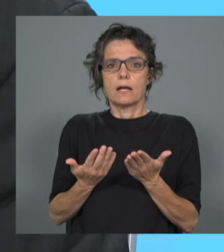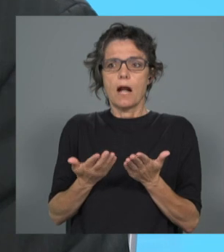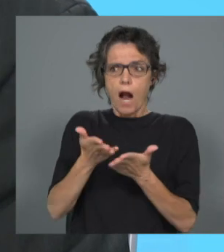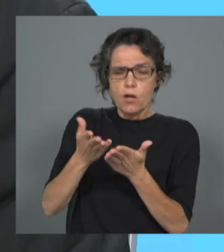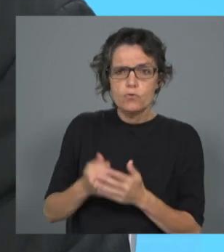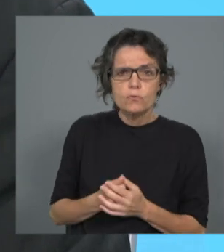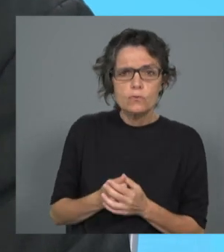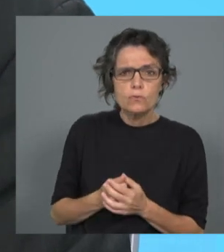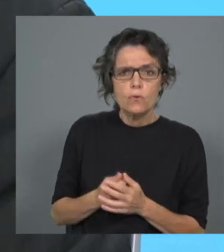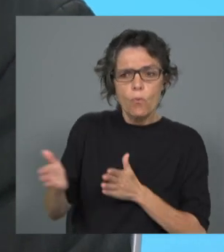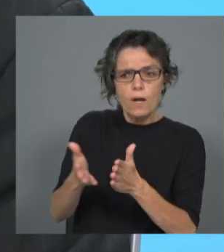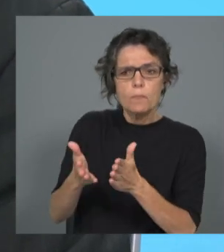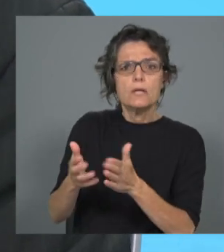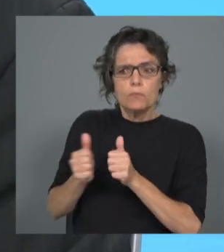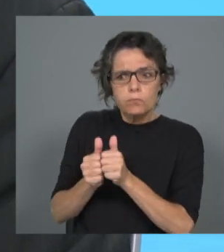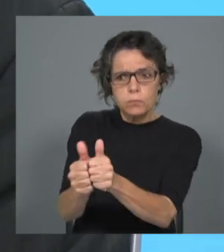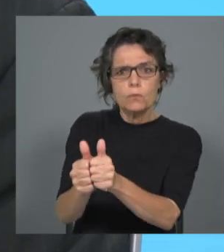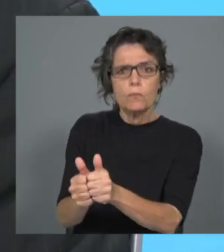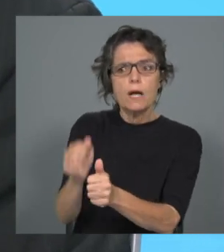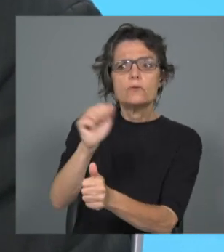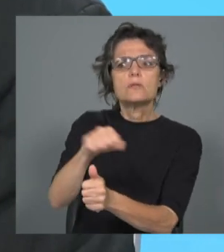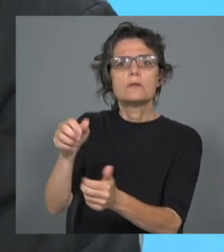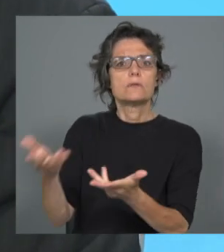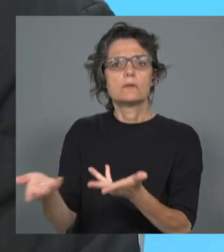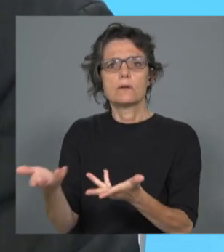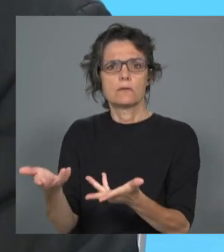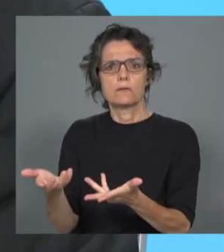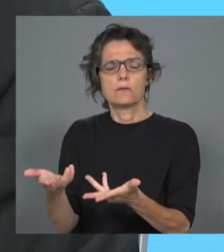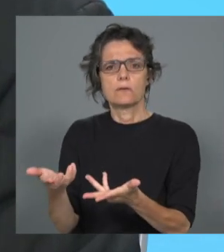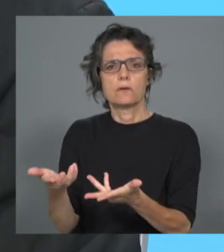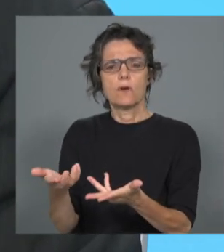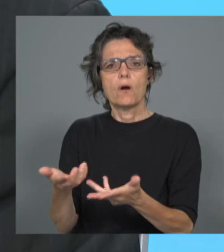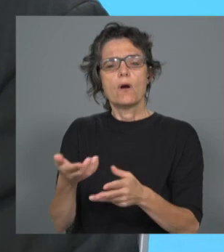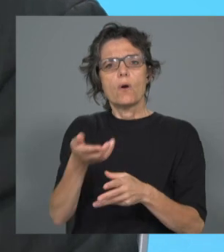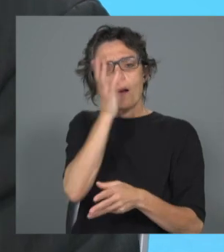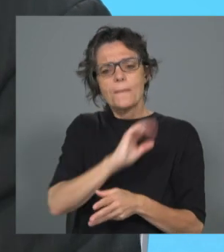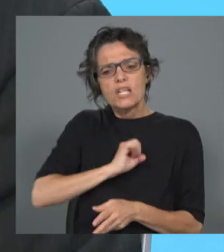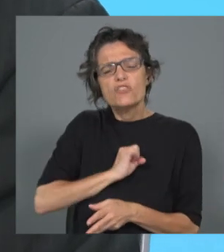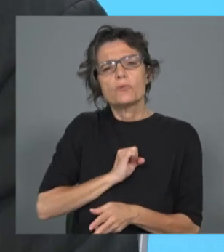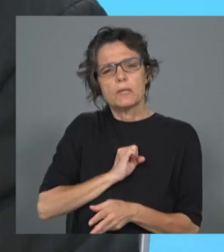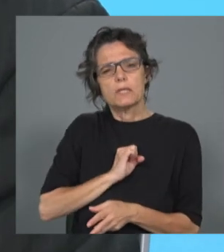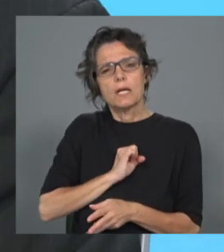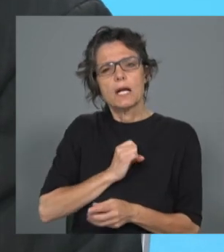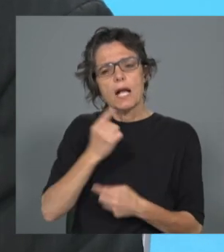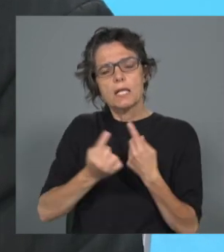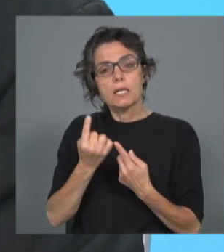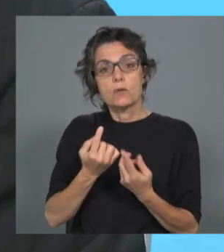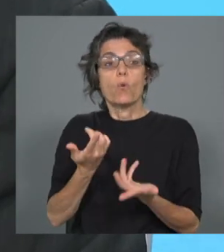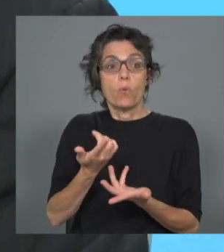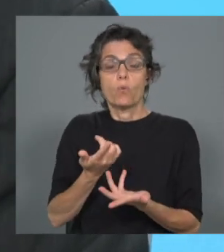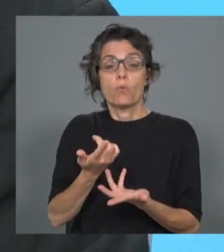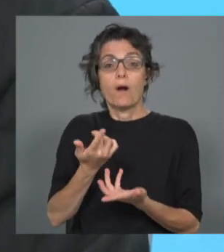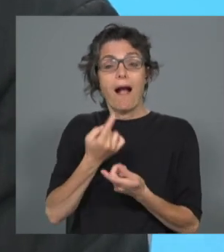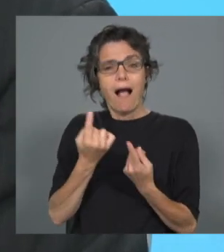nos perguntar o que é que isso diz, de facto, a um mundo para quem, acreditamos nós, Jesus Cristo